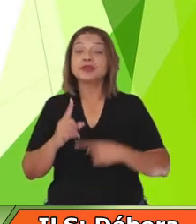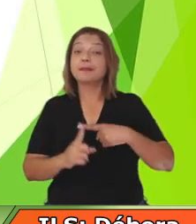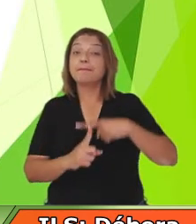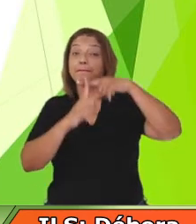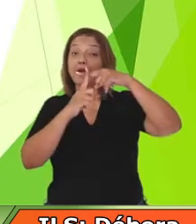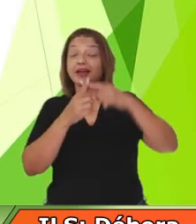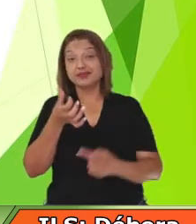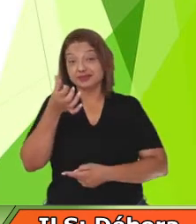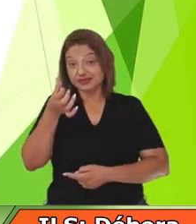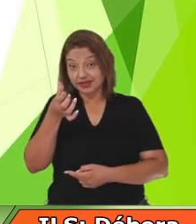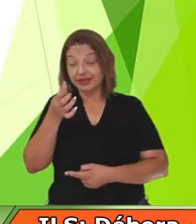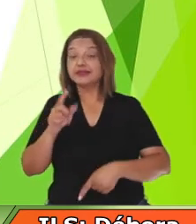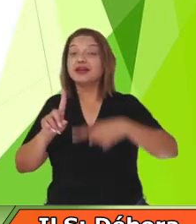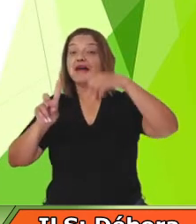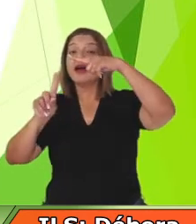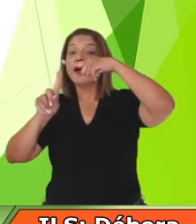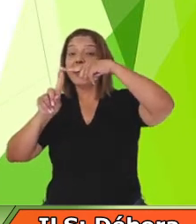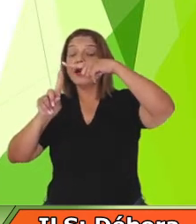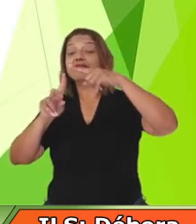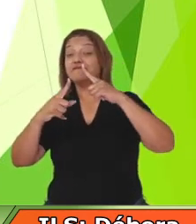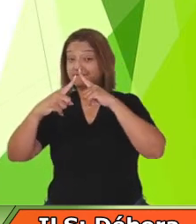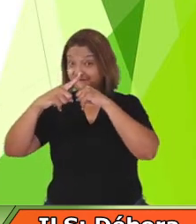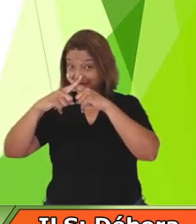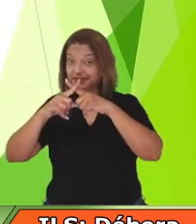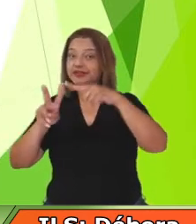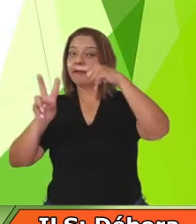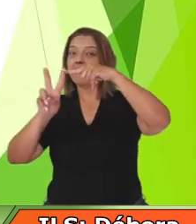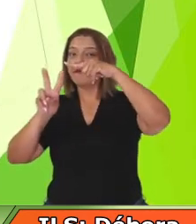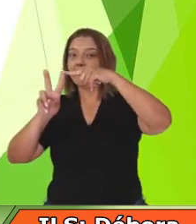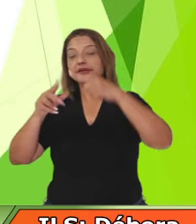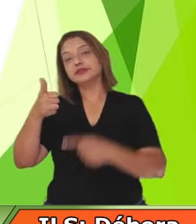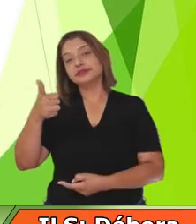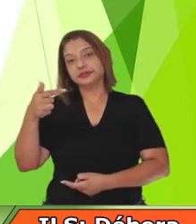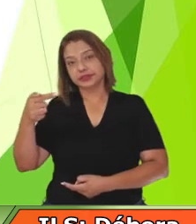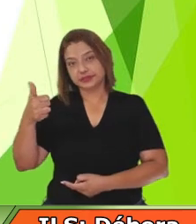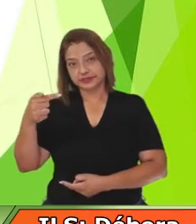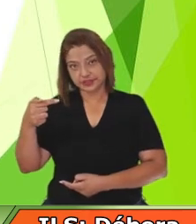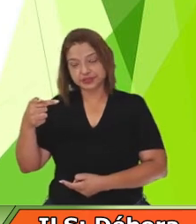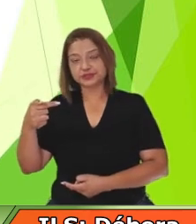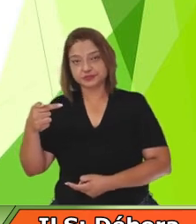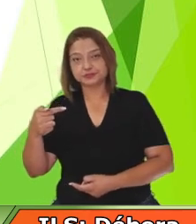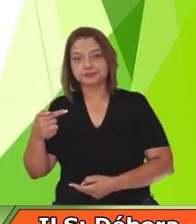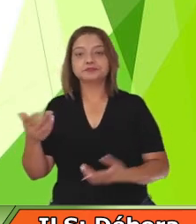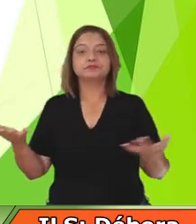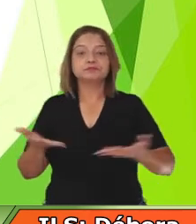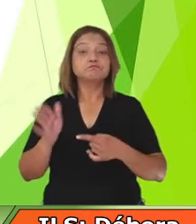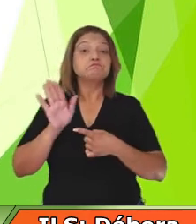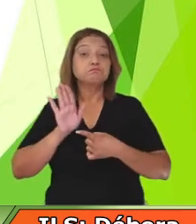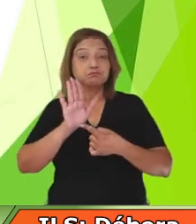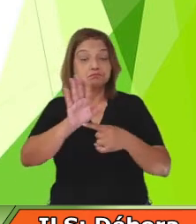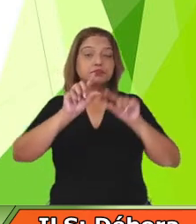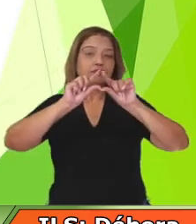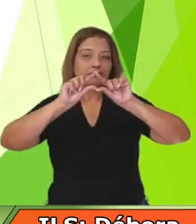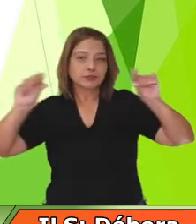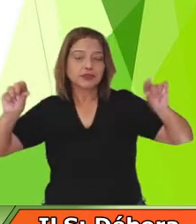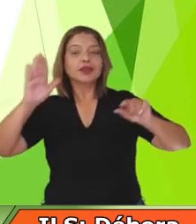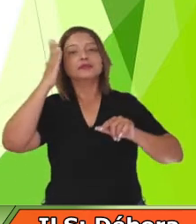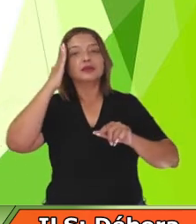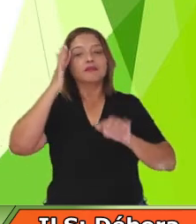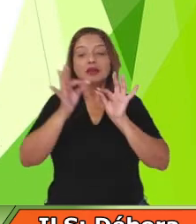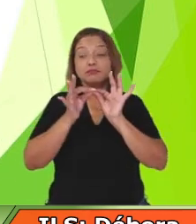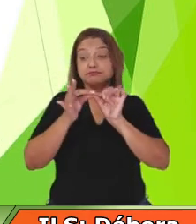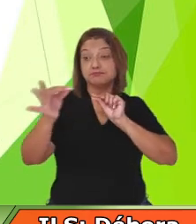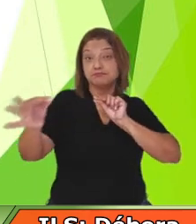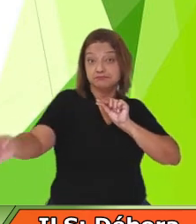mais 6 vezes a raiz de 17. Essa expressão é a medida